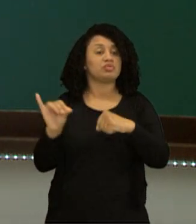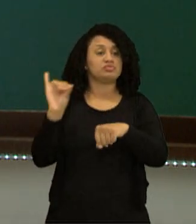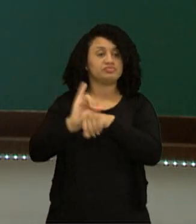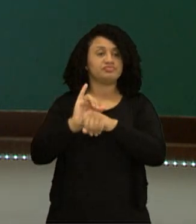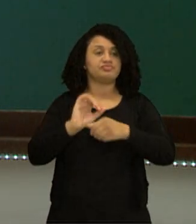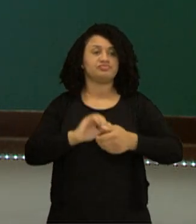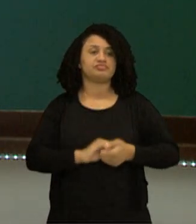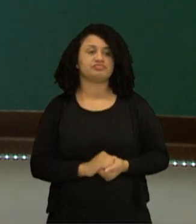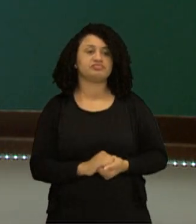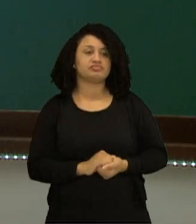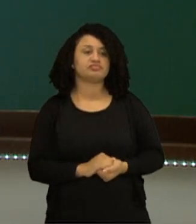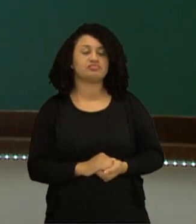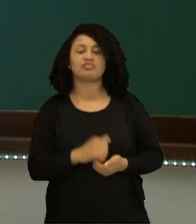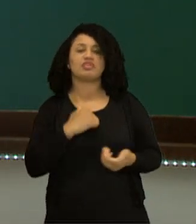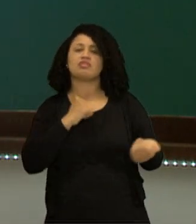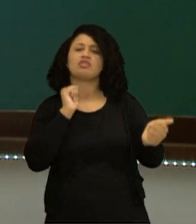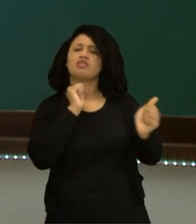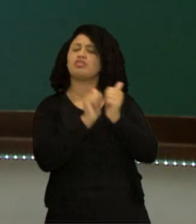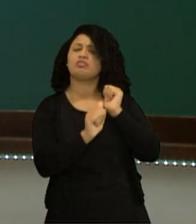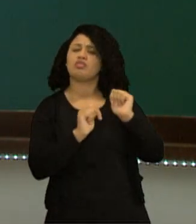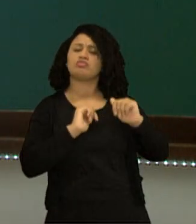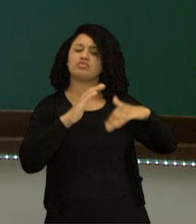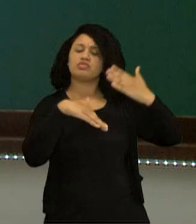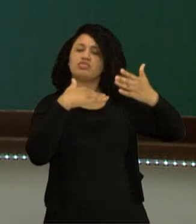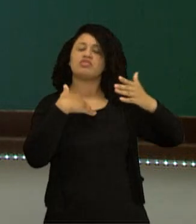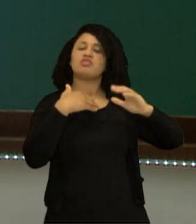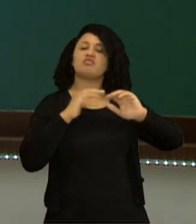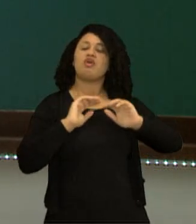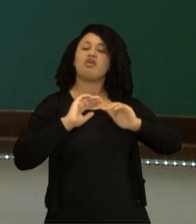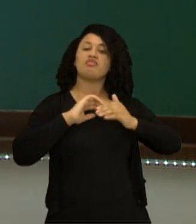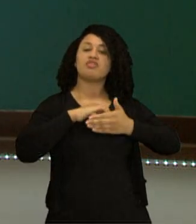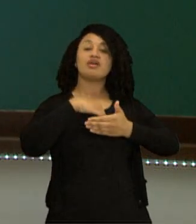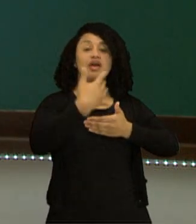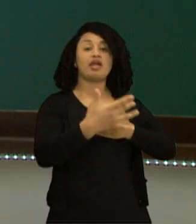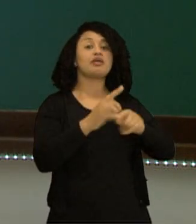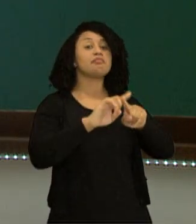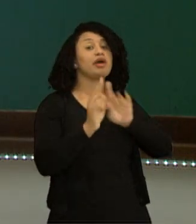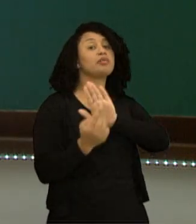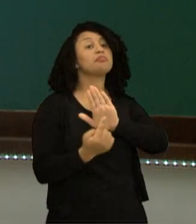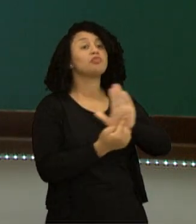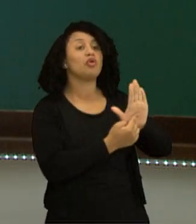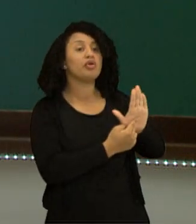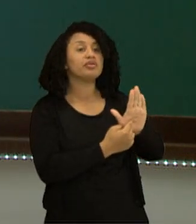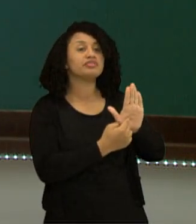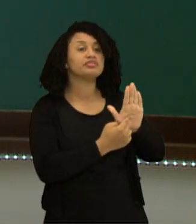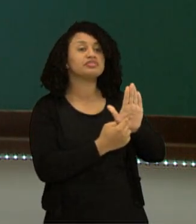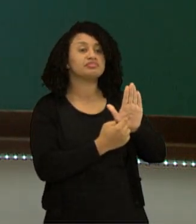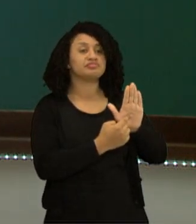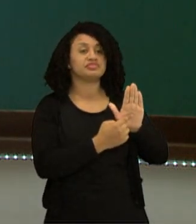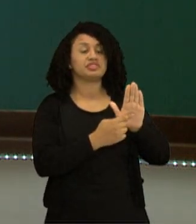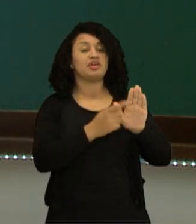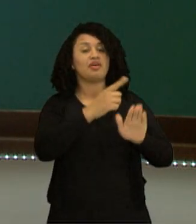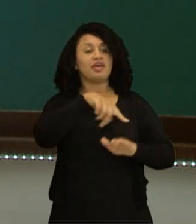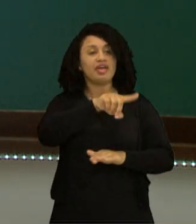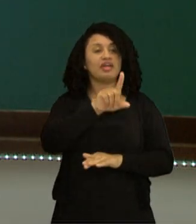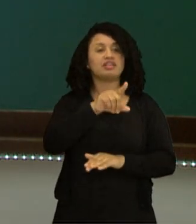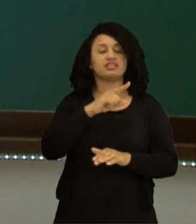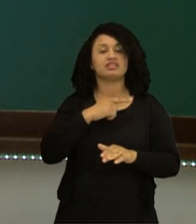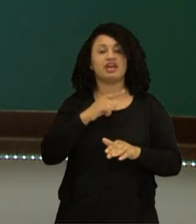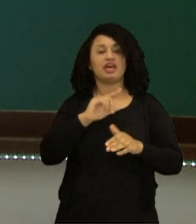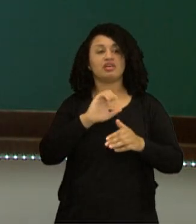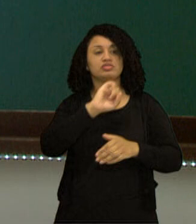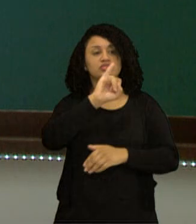aqui, esportes não constroem caráter, eles os revelam. Eles é o sujeito e o pronome aqui é